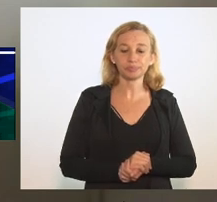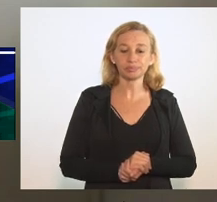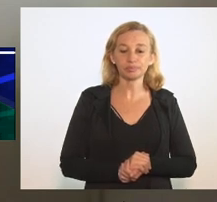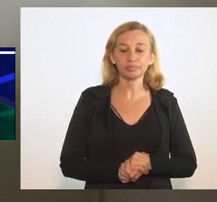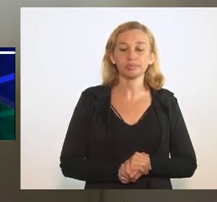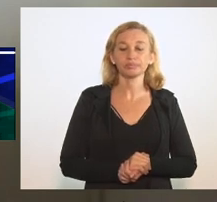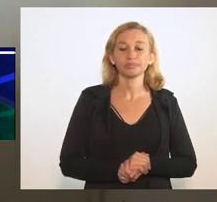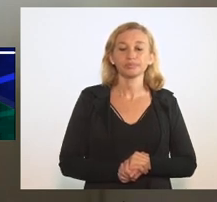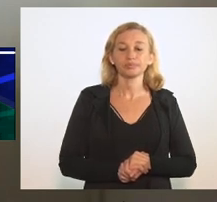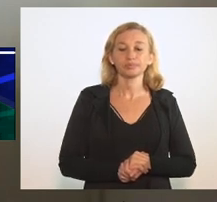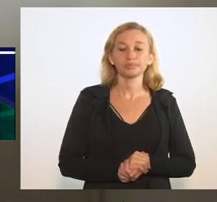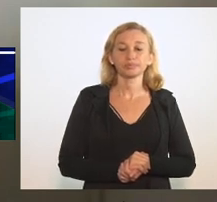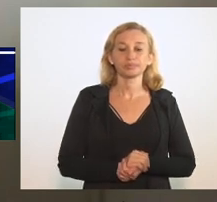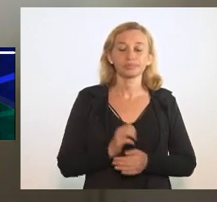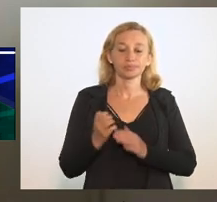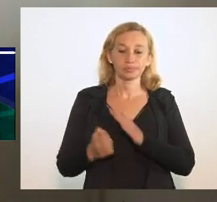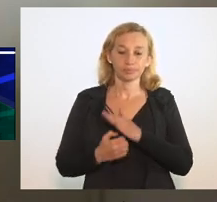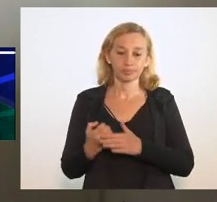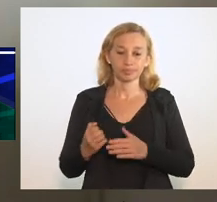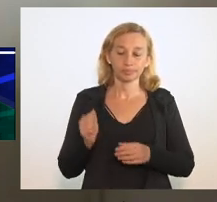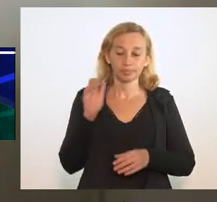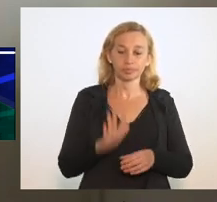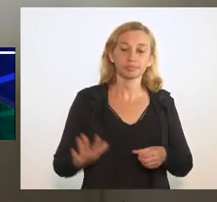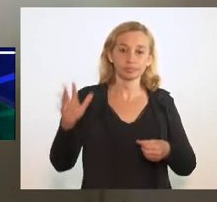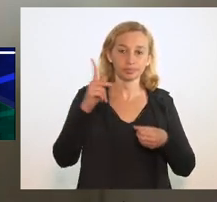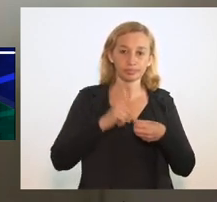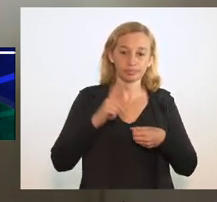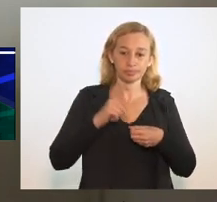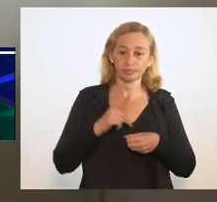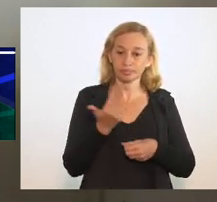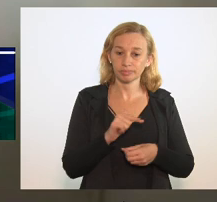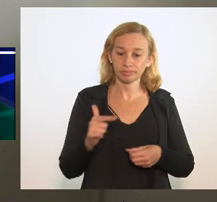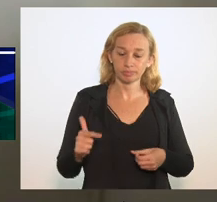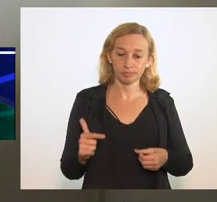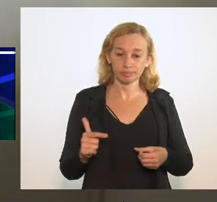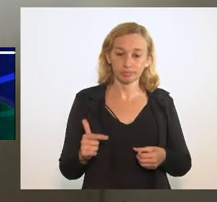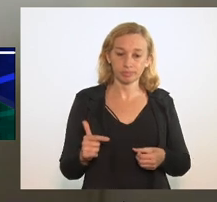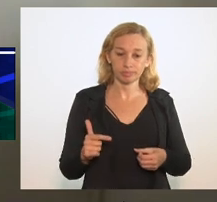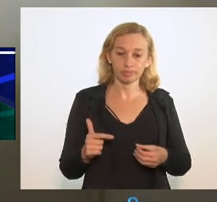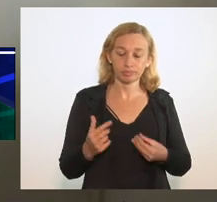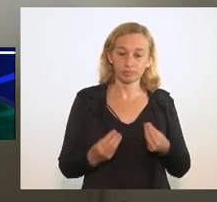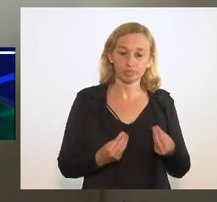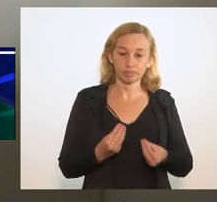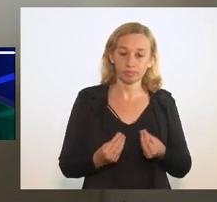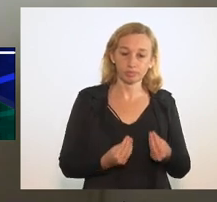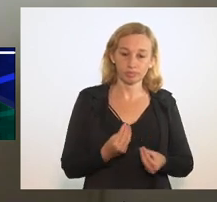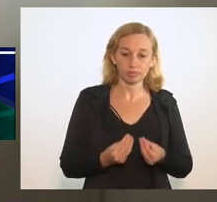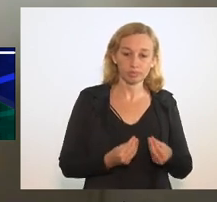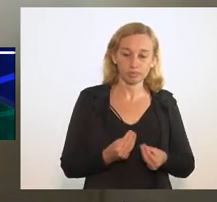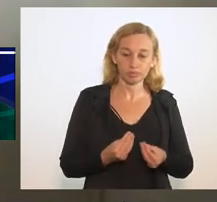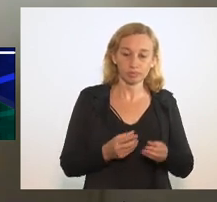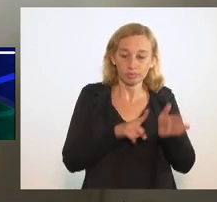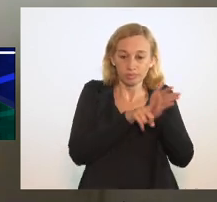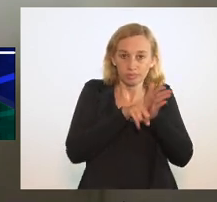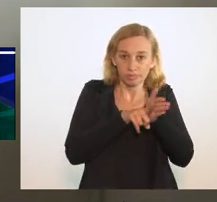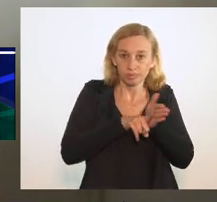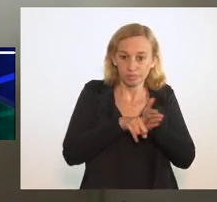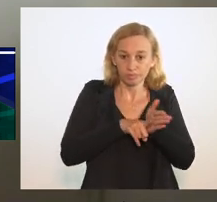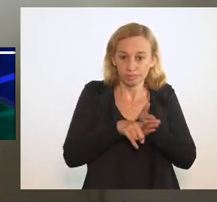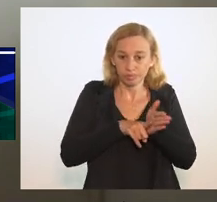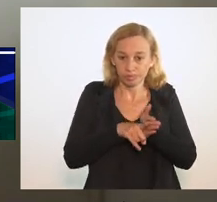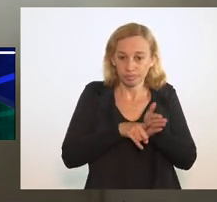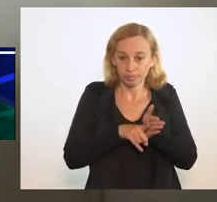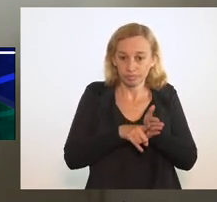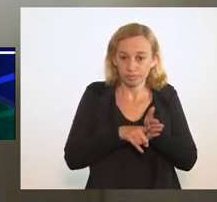Petróleo não tem equipe suficiente para destampar e fiscalizar essa